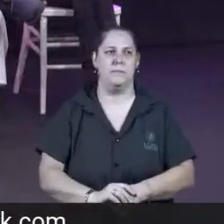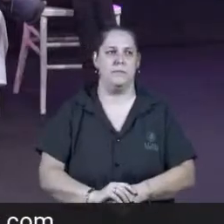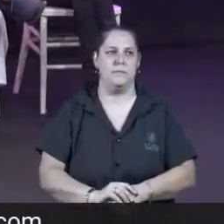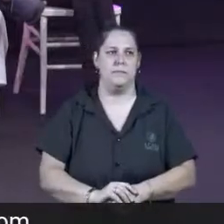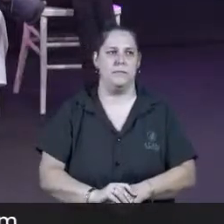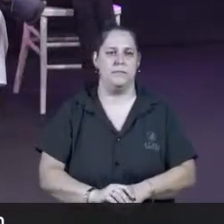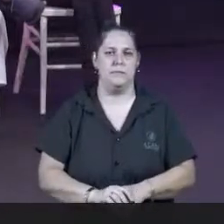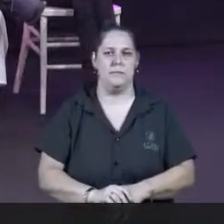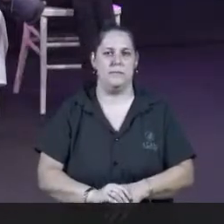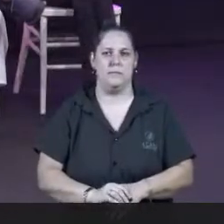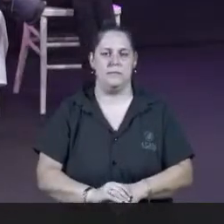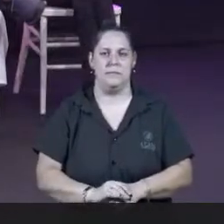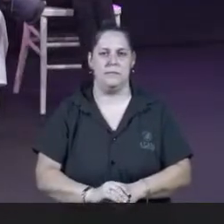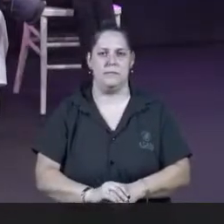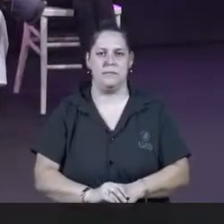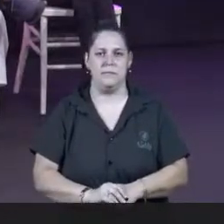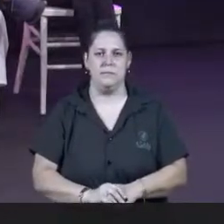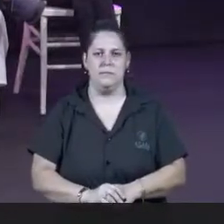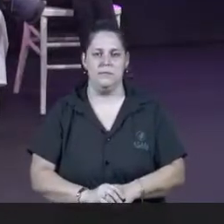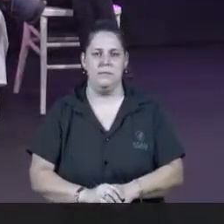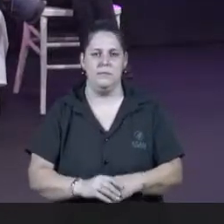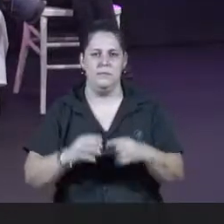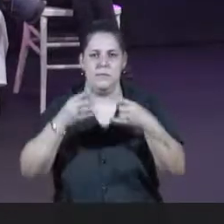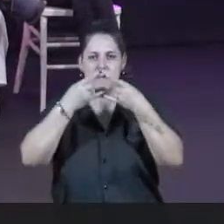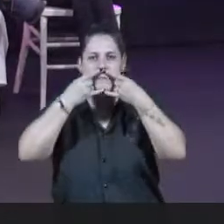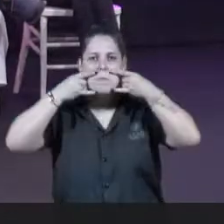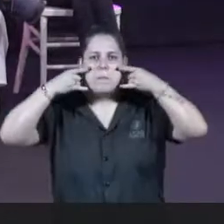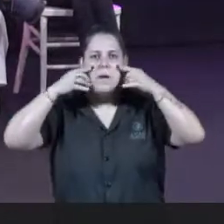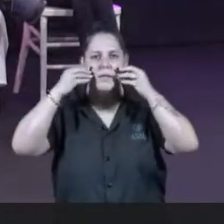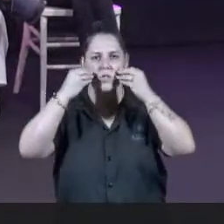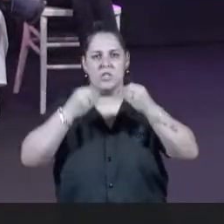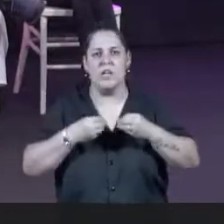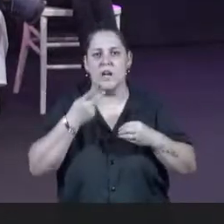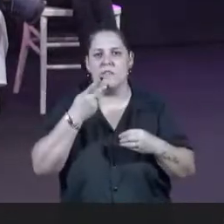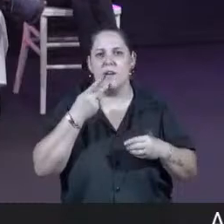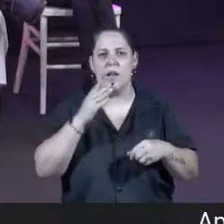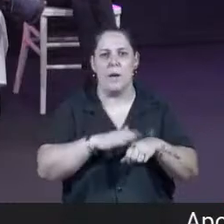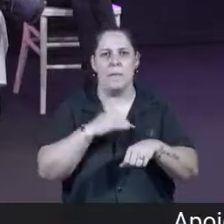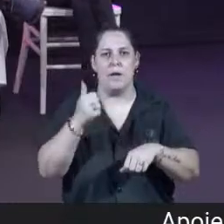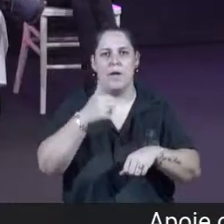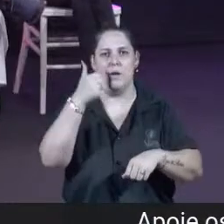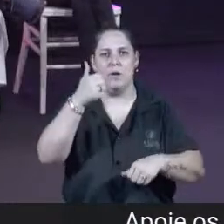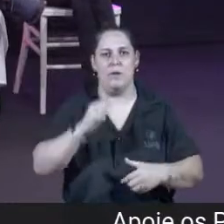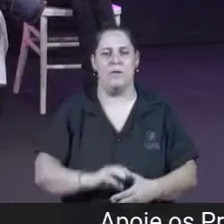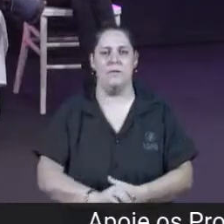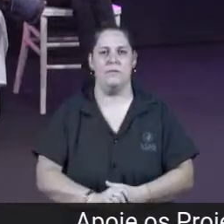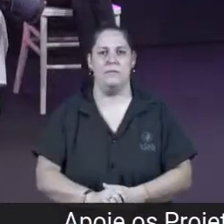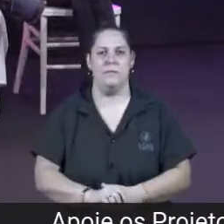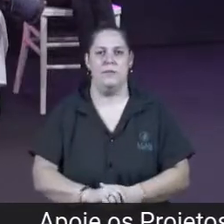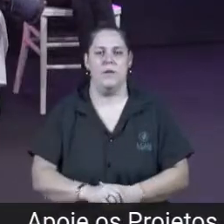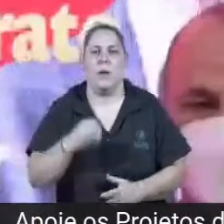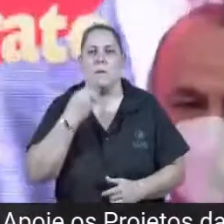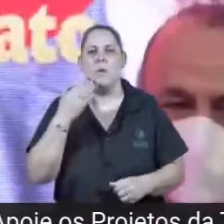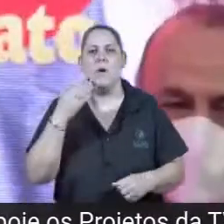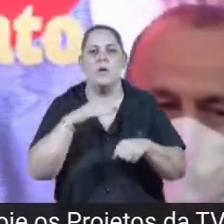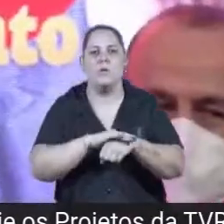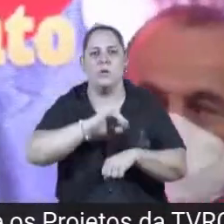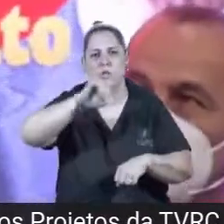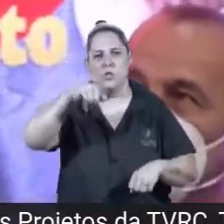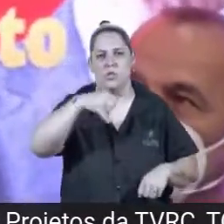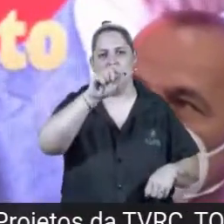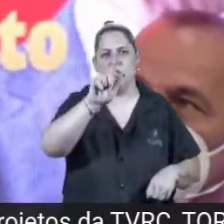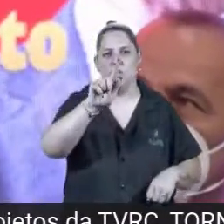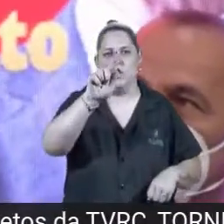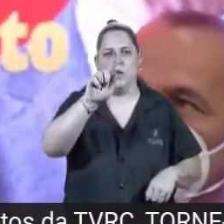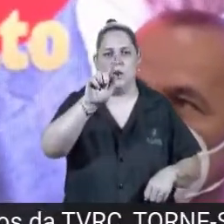deixa eu tirar isso aqui, porque a gente fala melhor, né? Nossa executiva também está toda aqui presente. Boa noite, Aqueline, boa